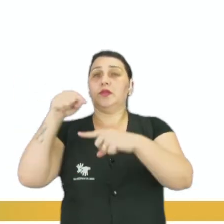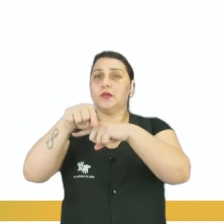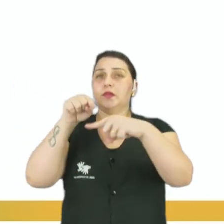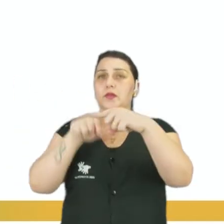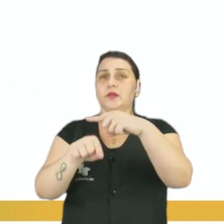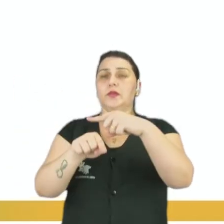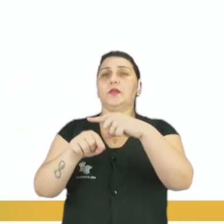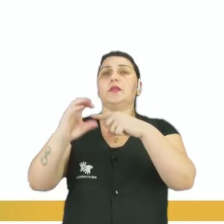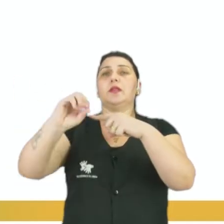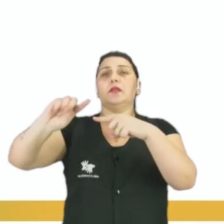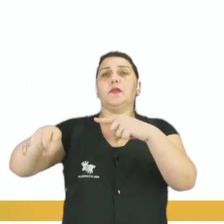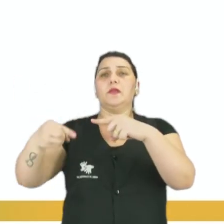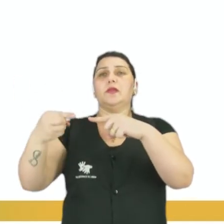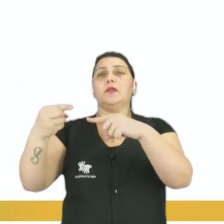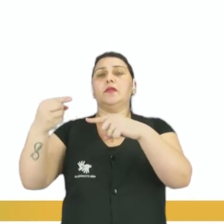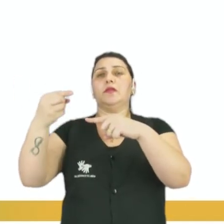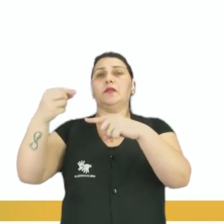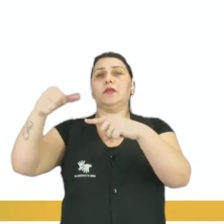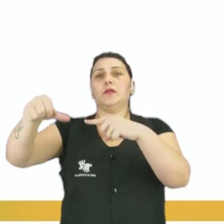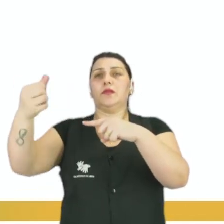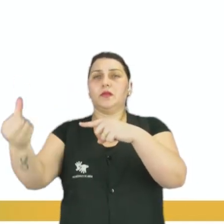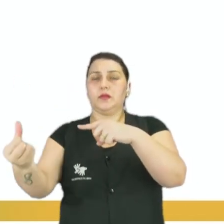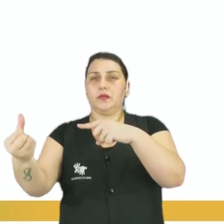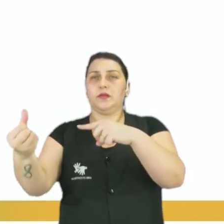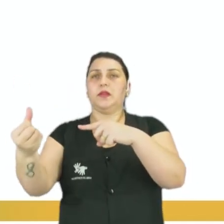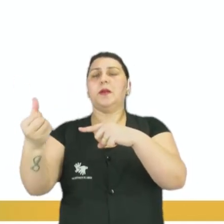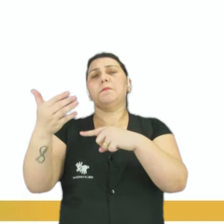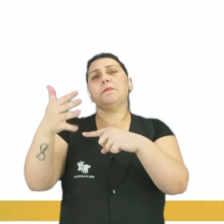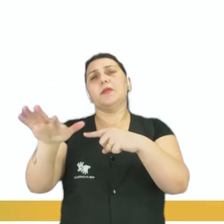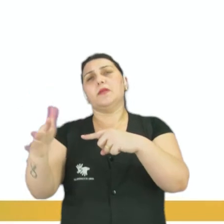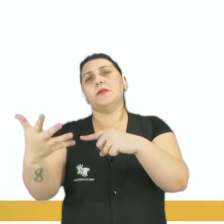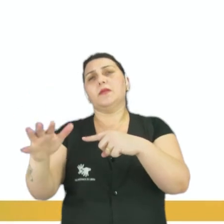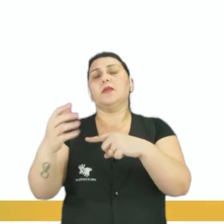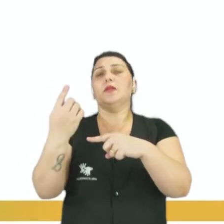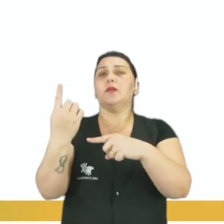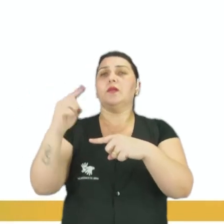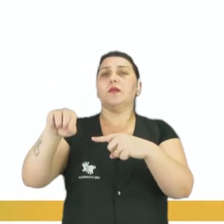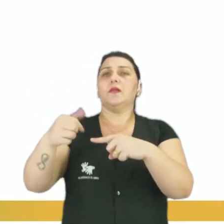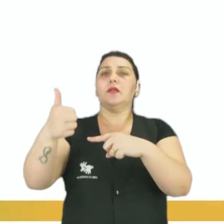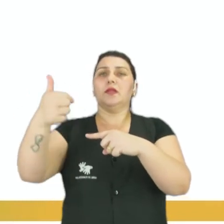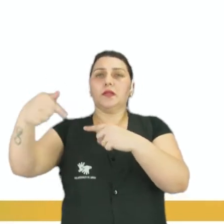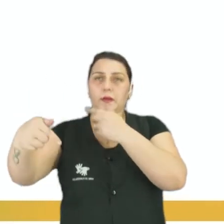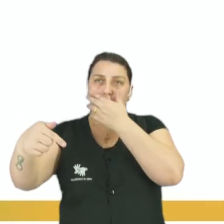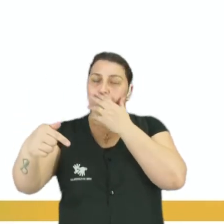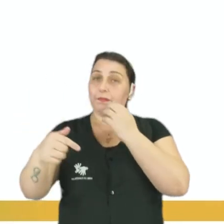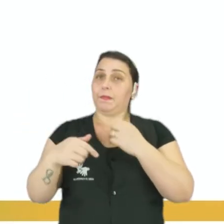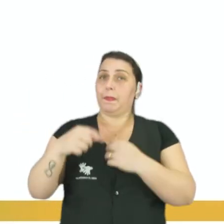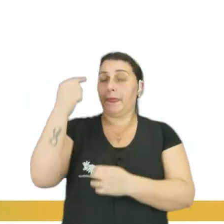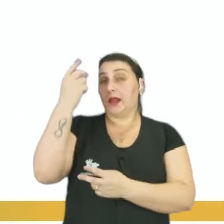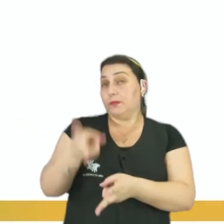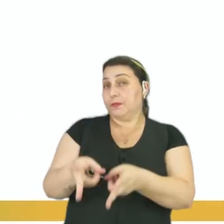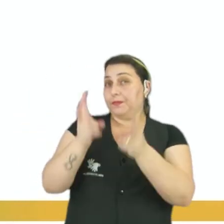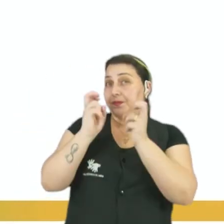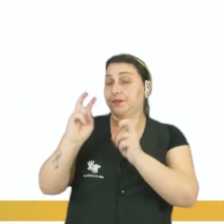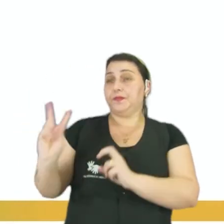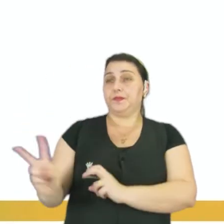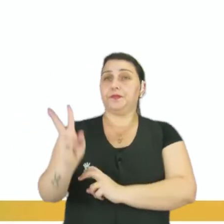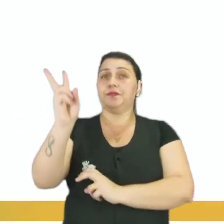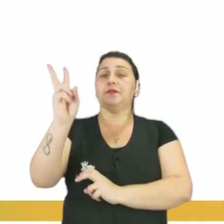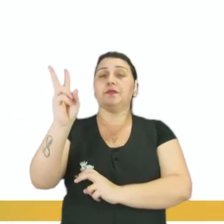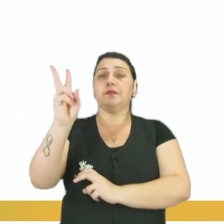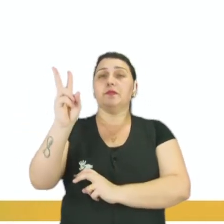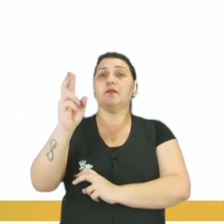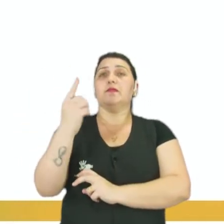dividido para 0,96 que aproximadamente 1,17 então perceba que os